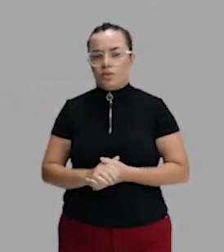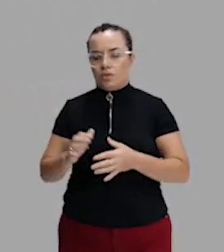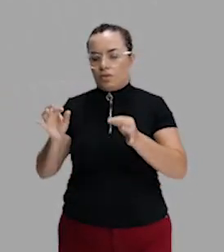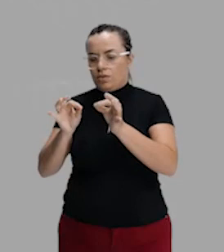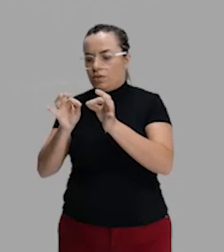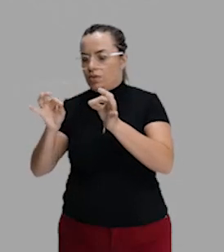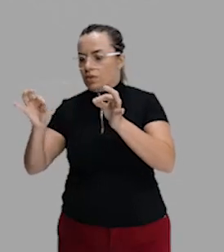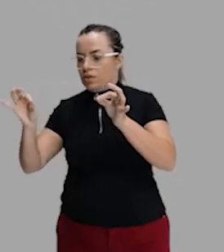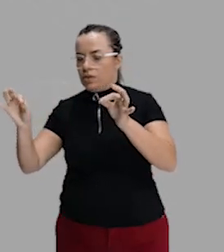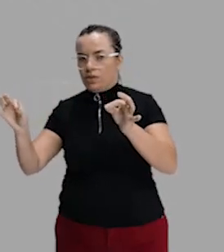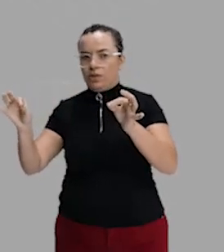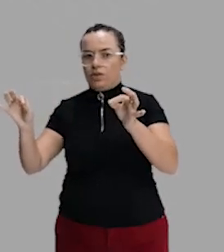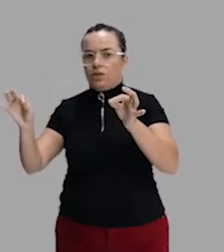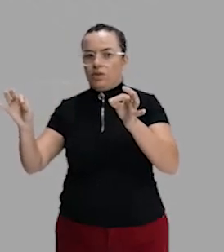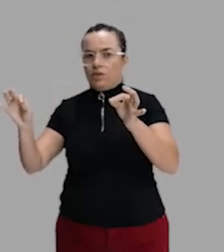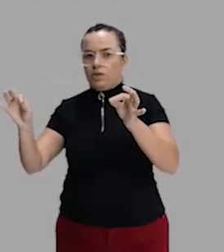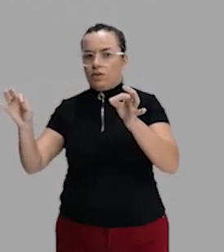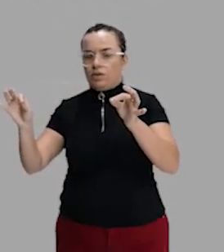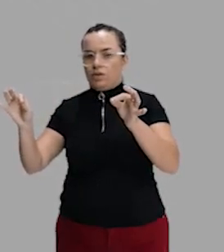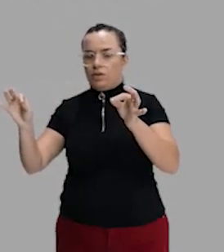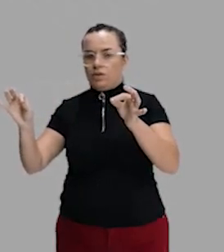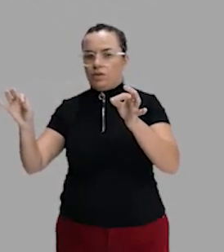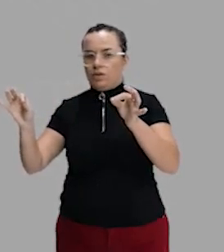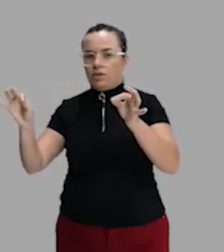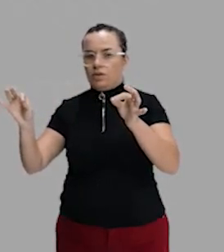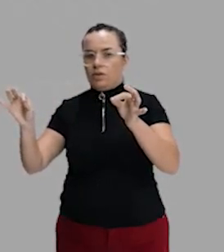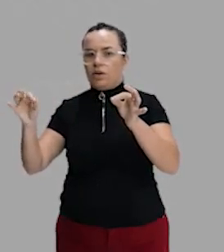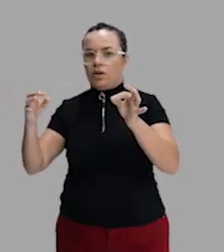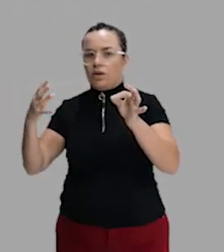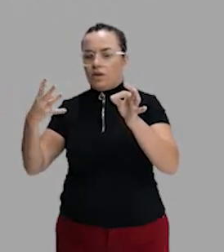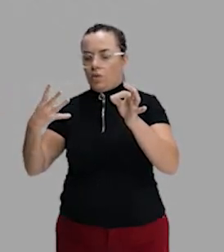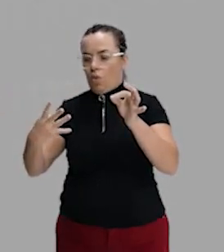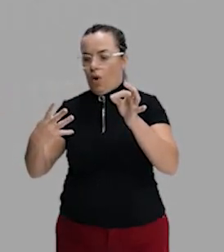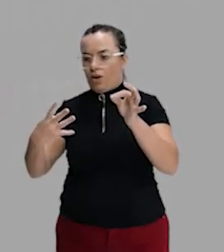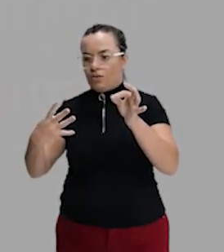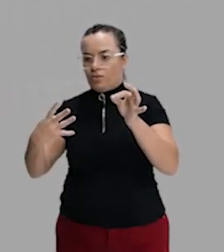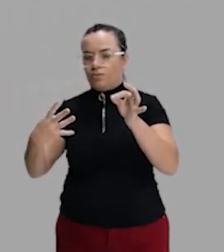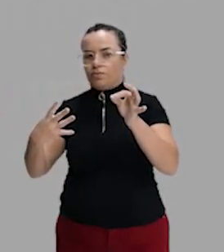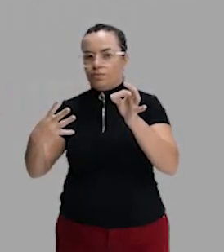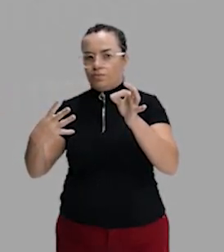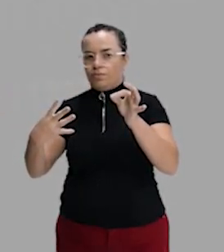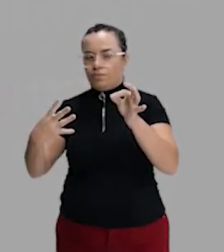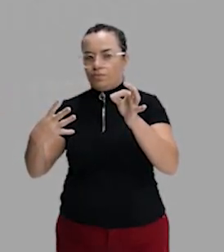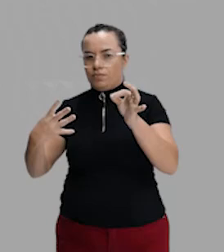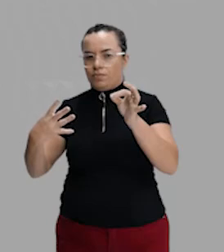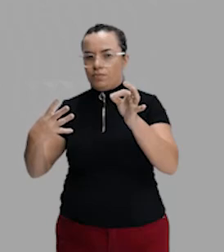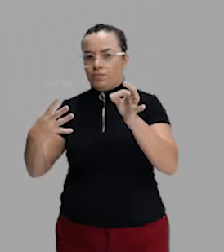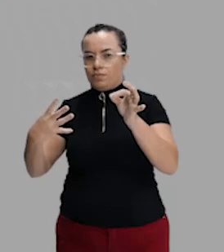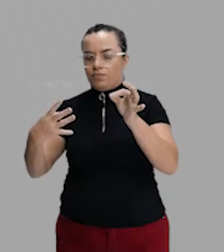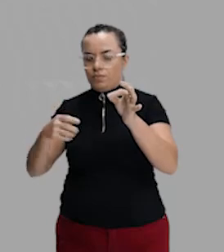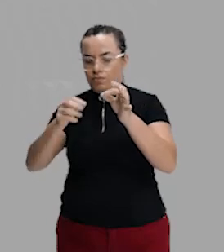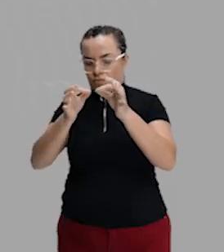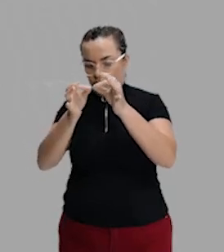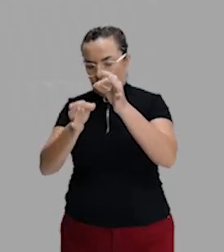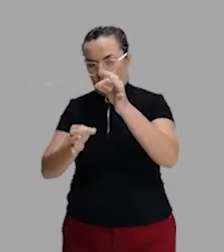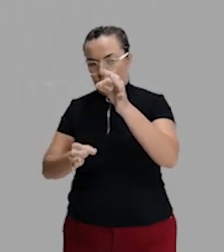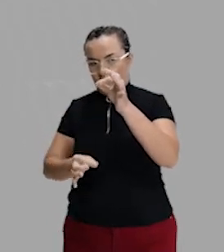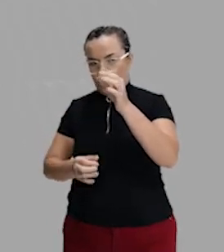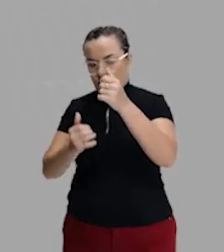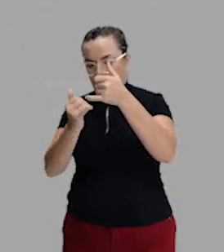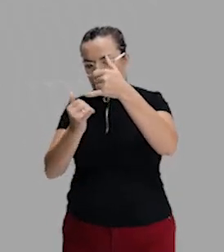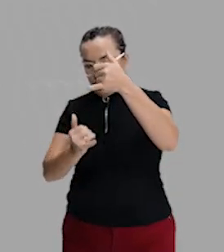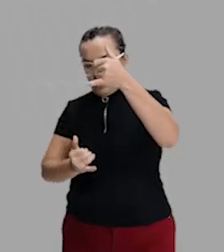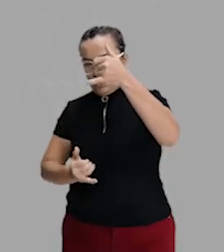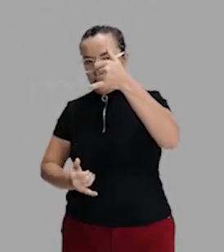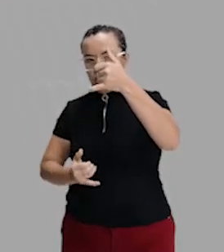Ó. Essa distância aqui, ó, é o meu parâmetro. Tá? Se esse ponto aqui é 3 e esse ponto aqui